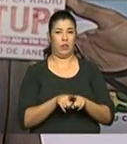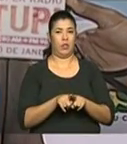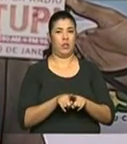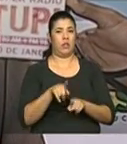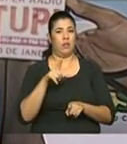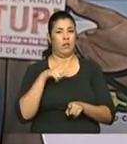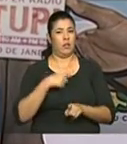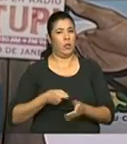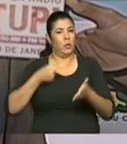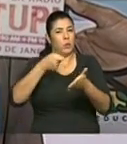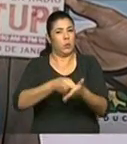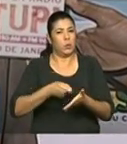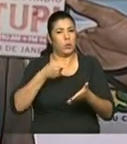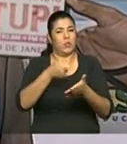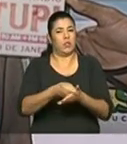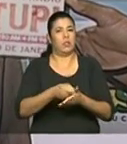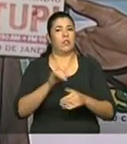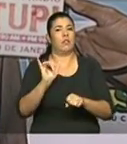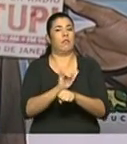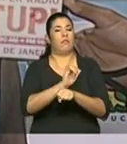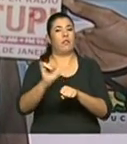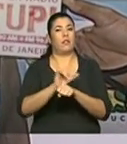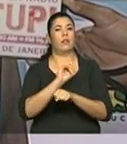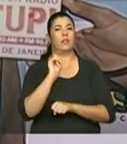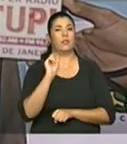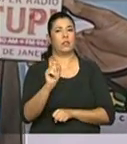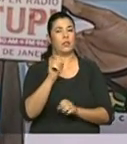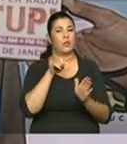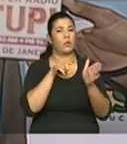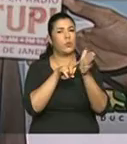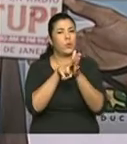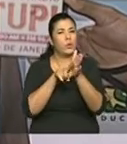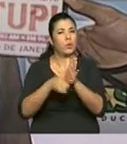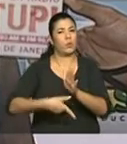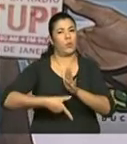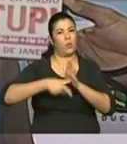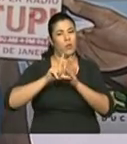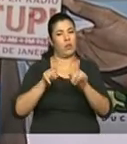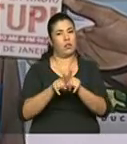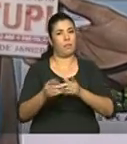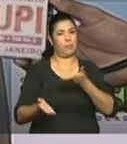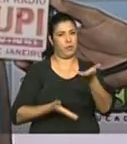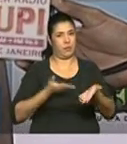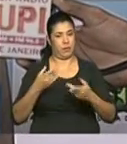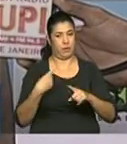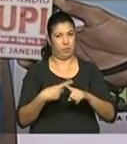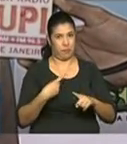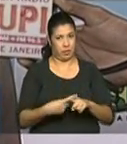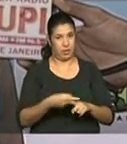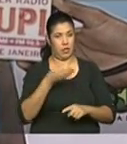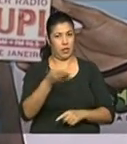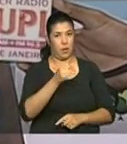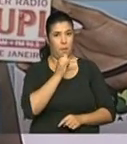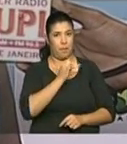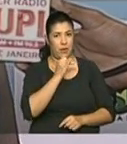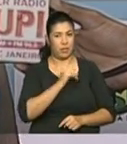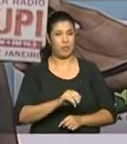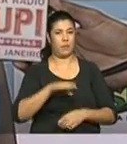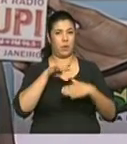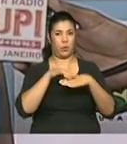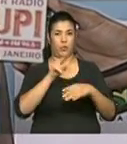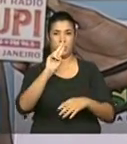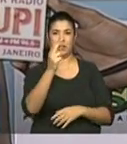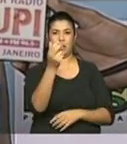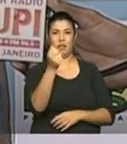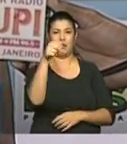jogando muito peso na estratégia de diagnóstico precoce e tratamento. Porque no caso da hanseníase, como ela é uma doença